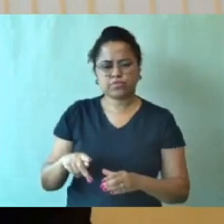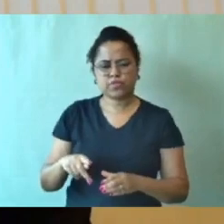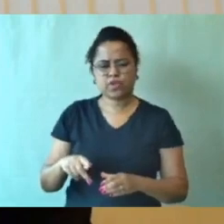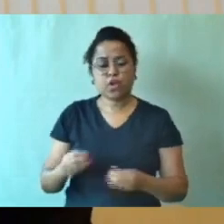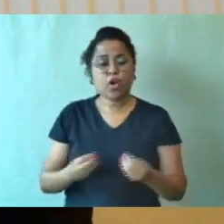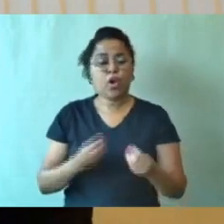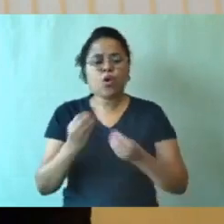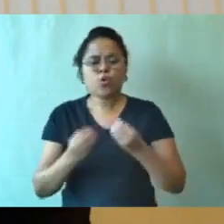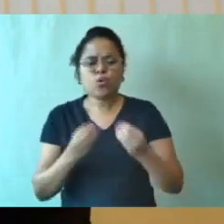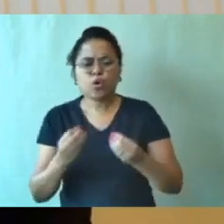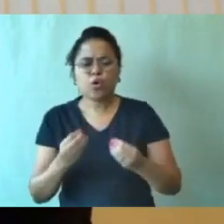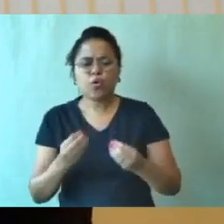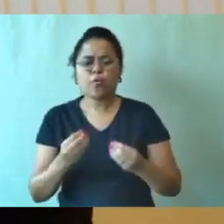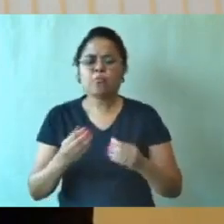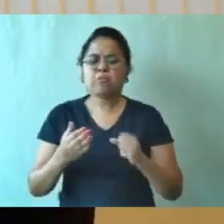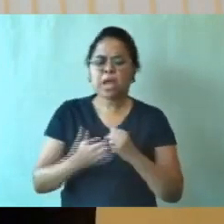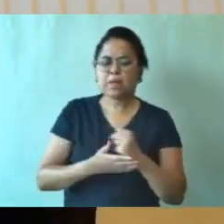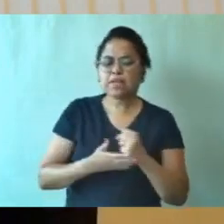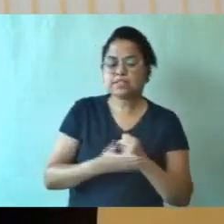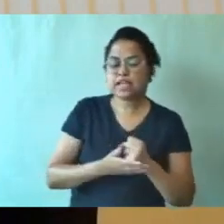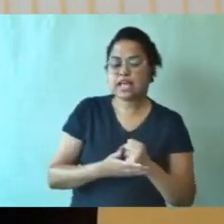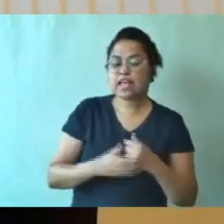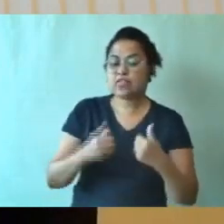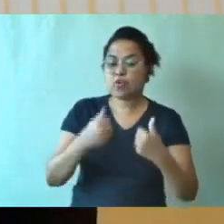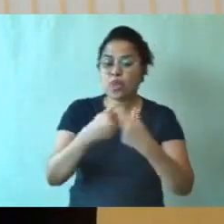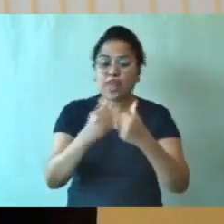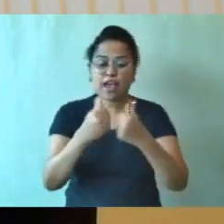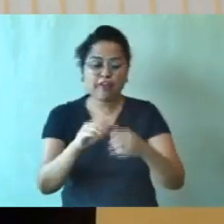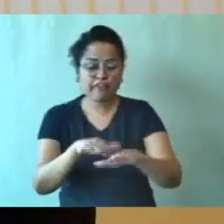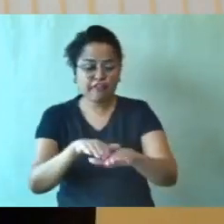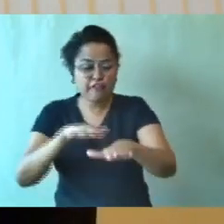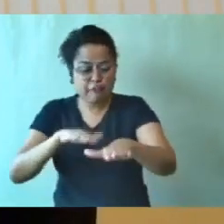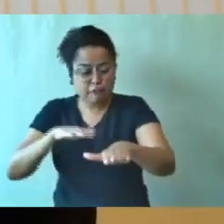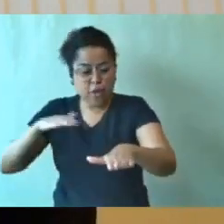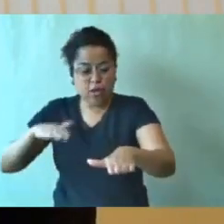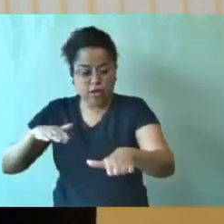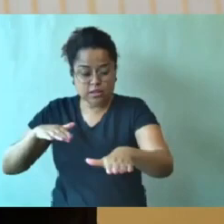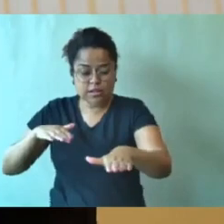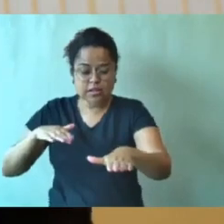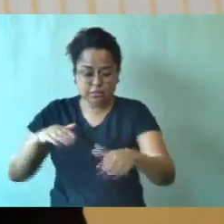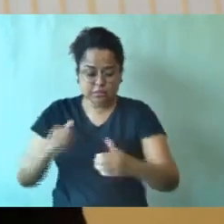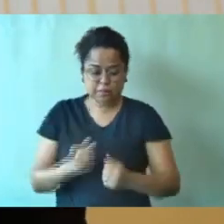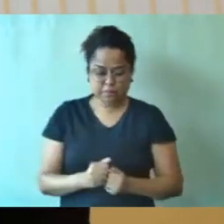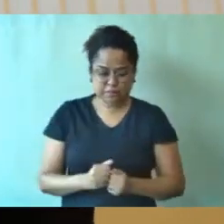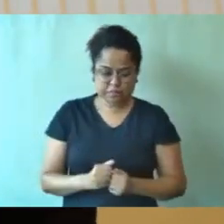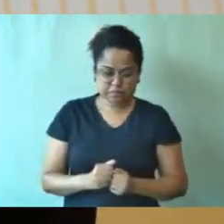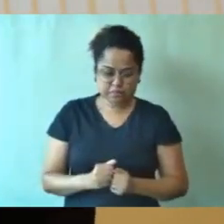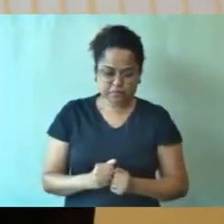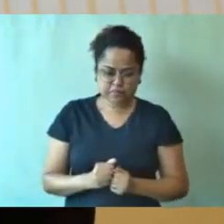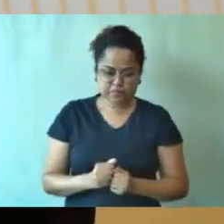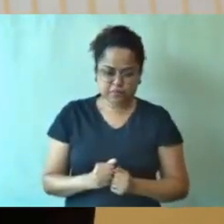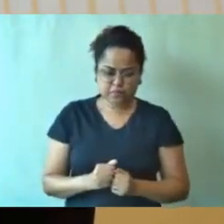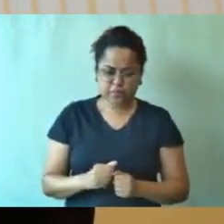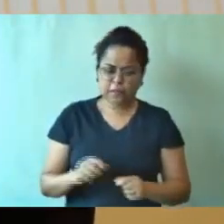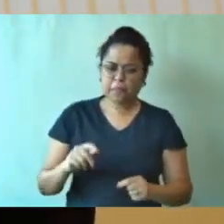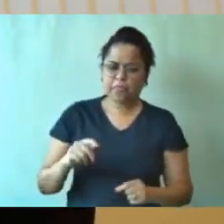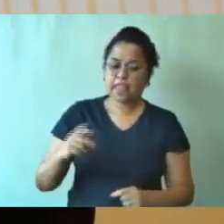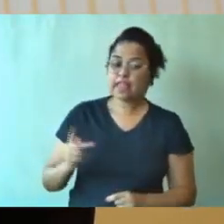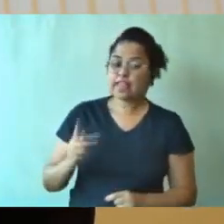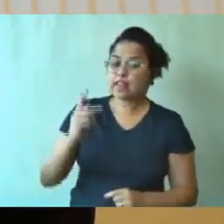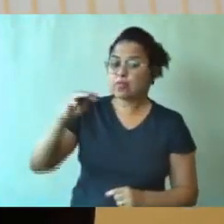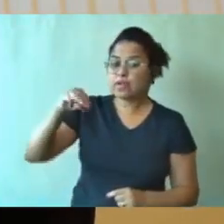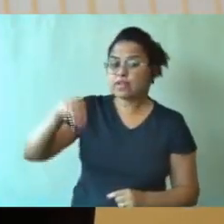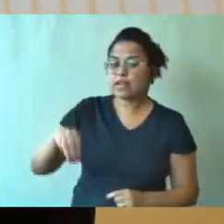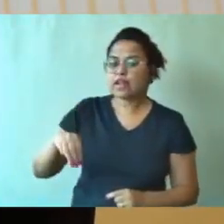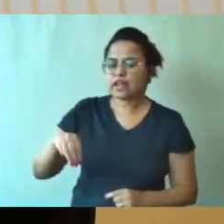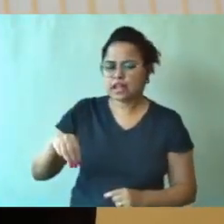isso? Baseado na frota e na quilometragem produzida. São os principais itens que levam em consideração. Considerando a frota e a quilometragem produzida,